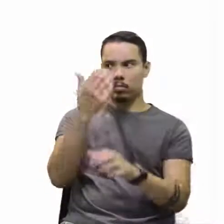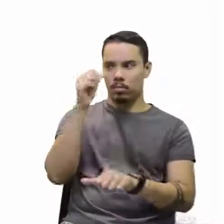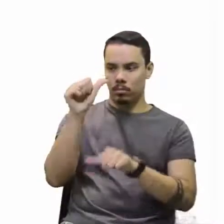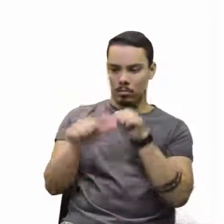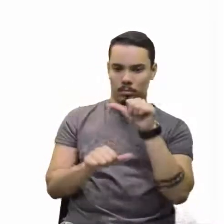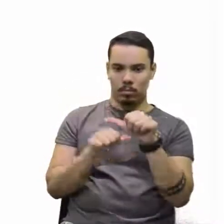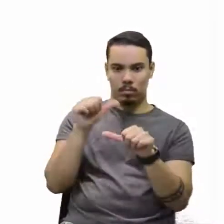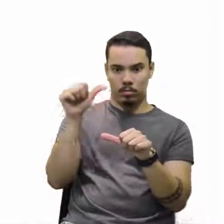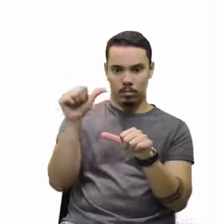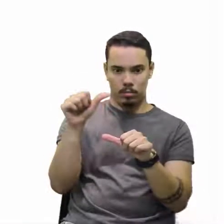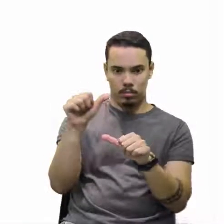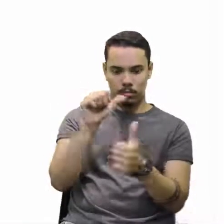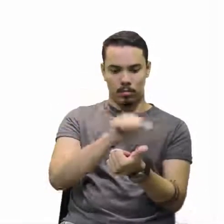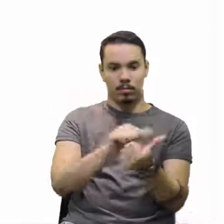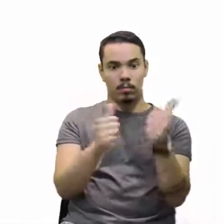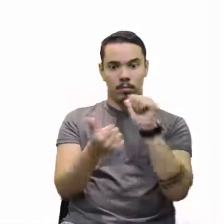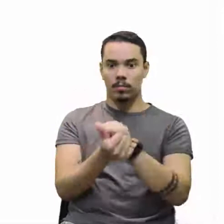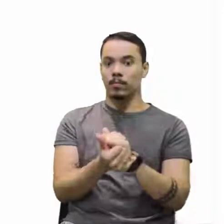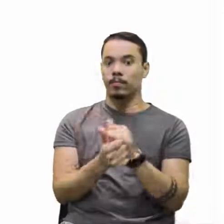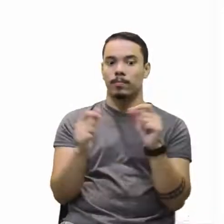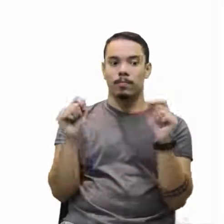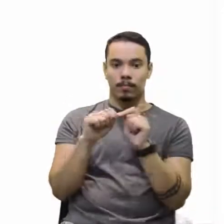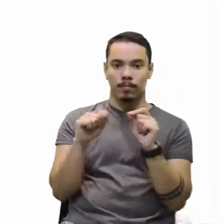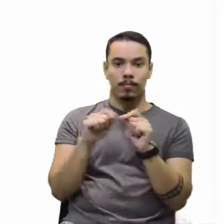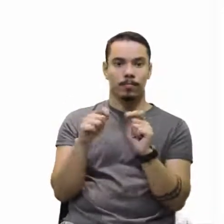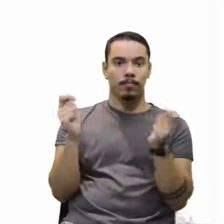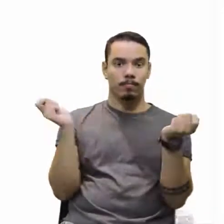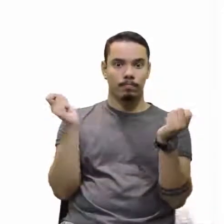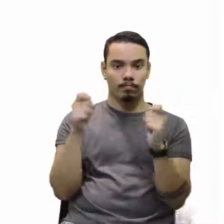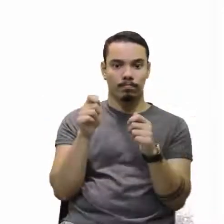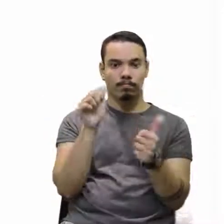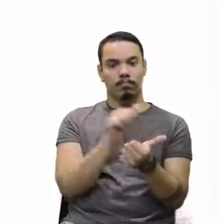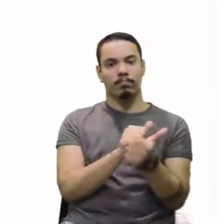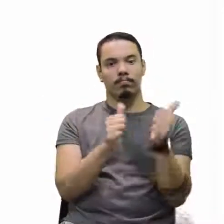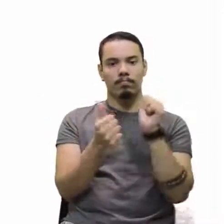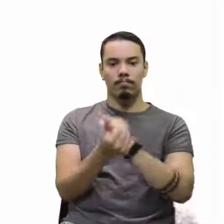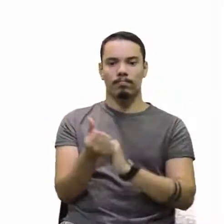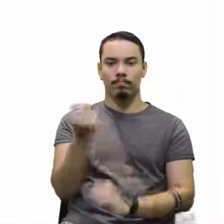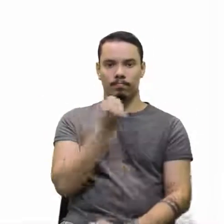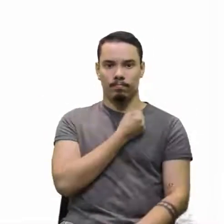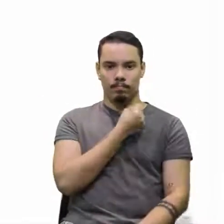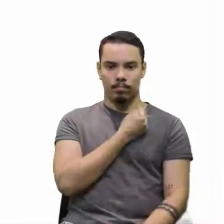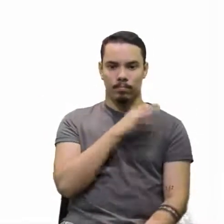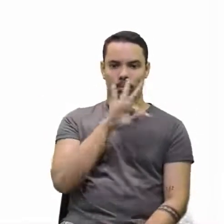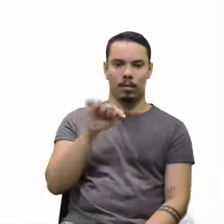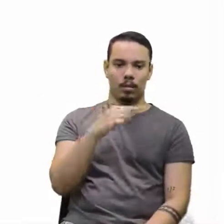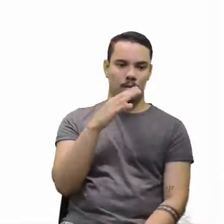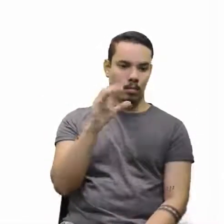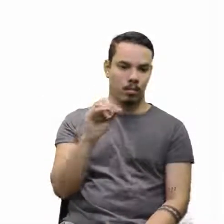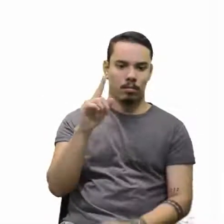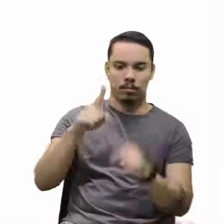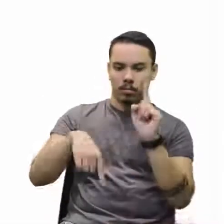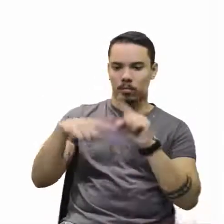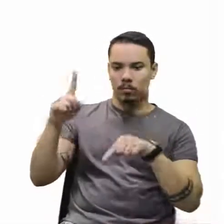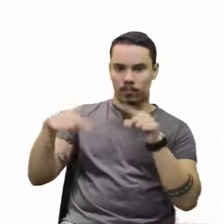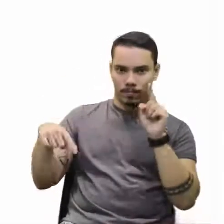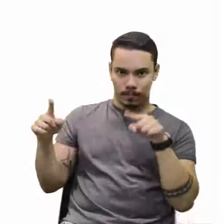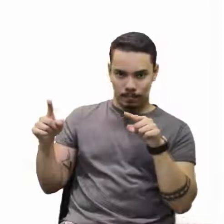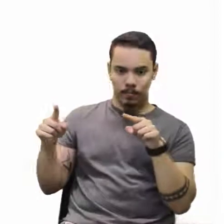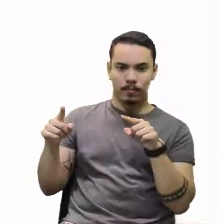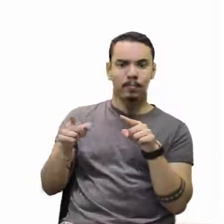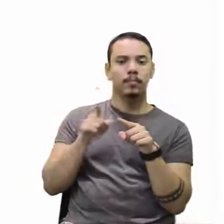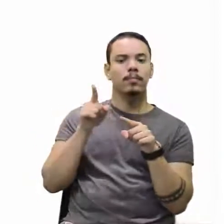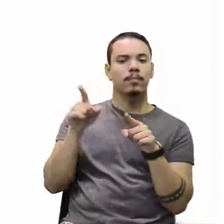transformador. Com ele, pode converter valores de tensões em corrente alternada.